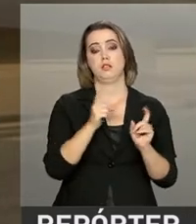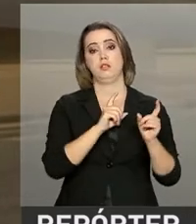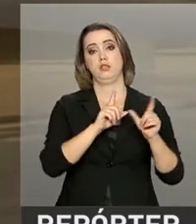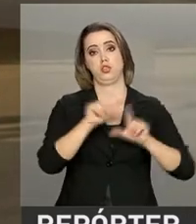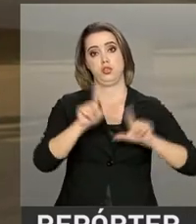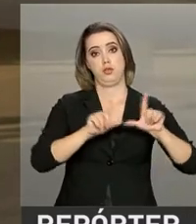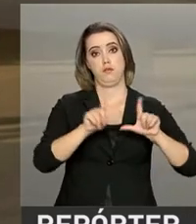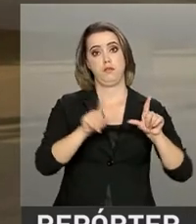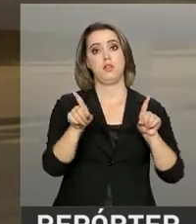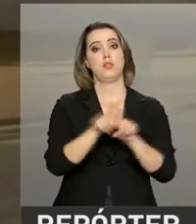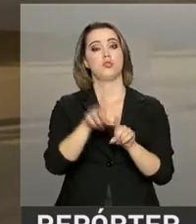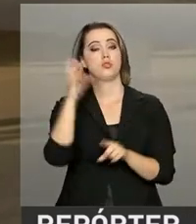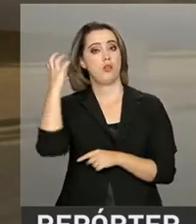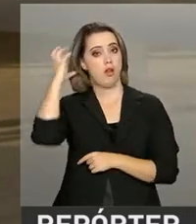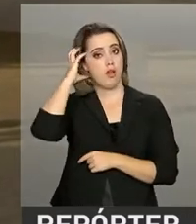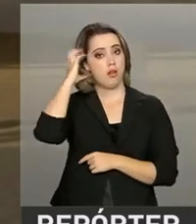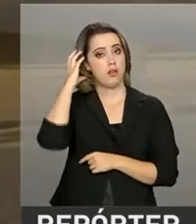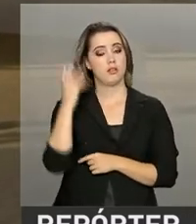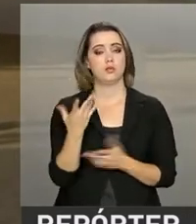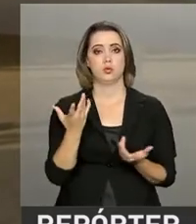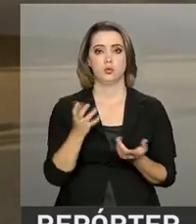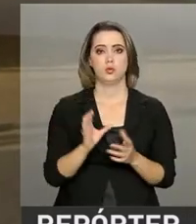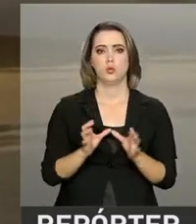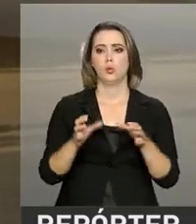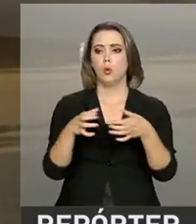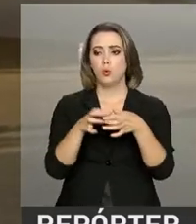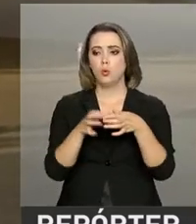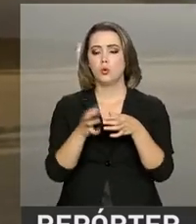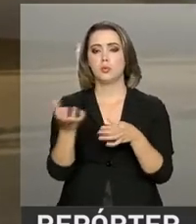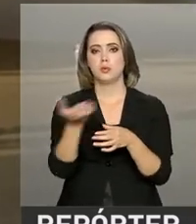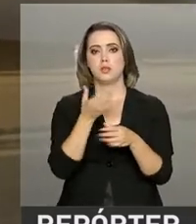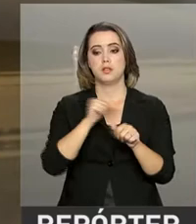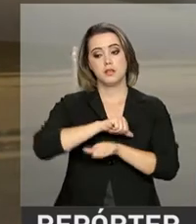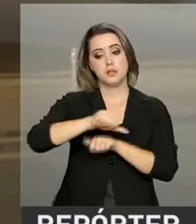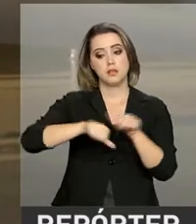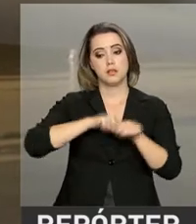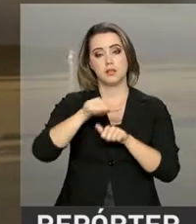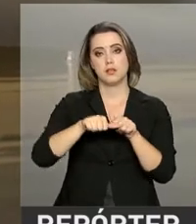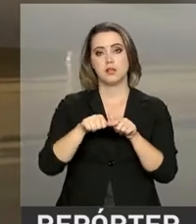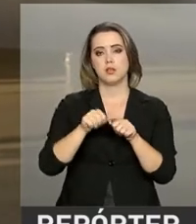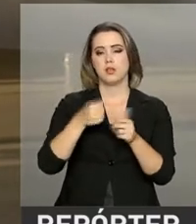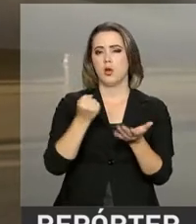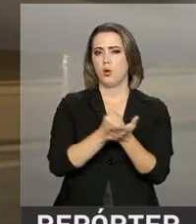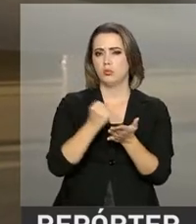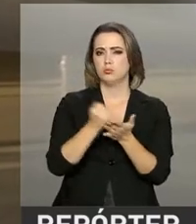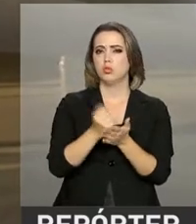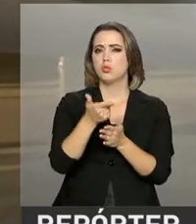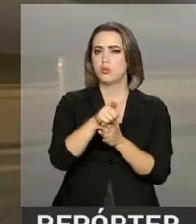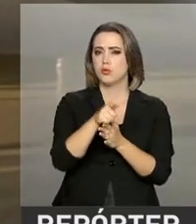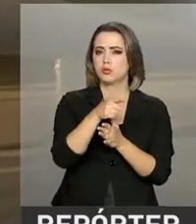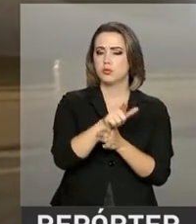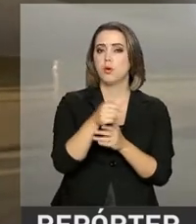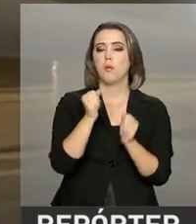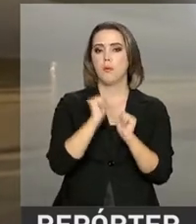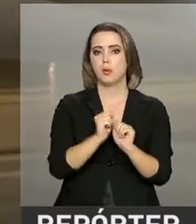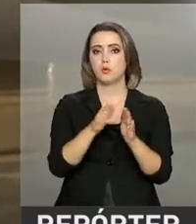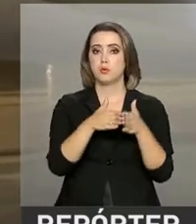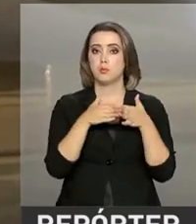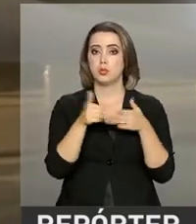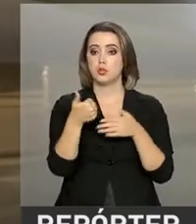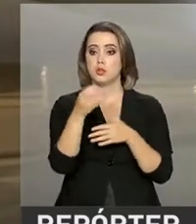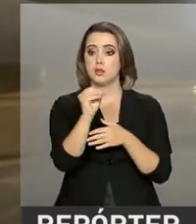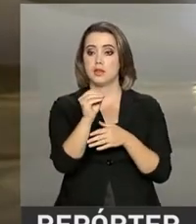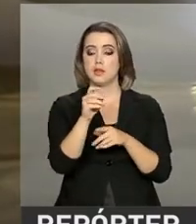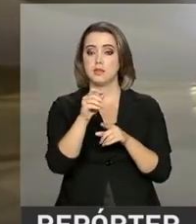televisão. Agora, as entidades que desejarem pela renovação da outorga podem fazer o pedido num prazo de 10 meses antes